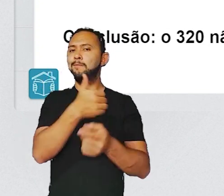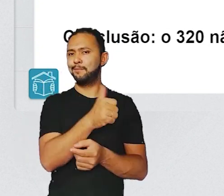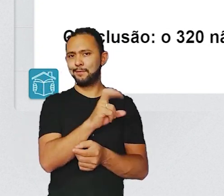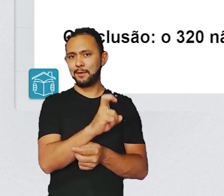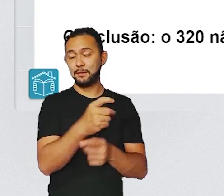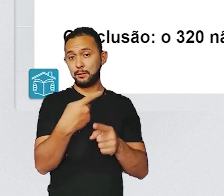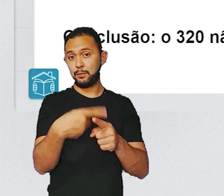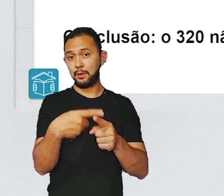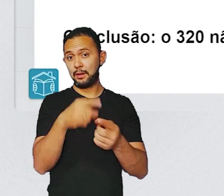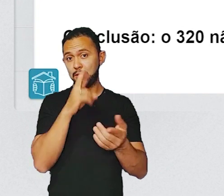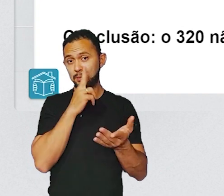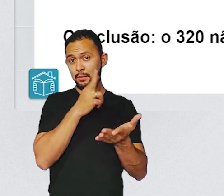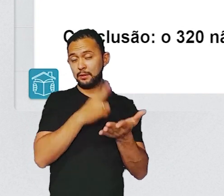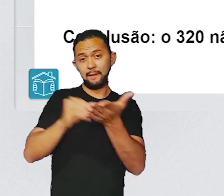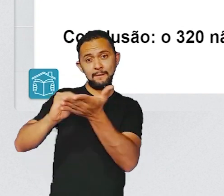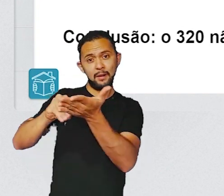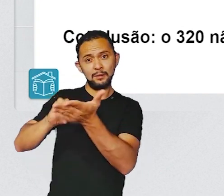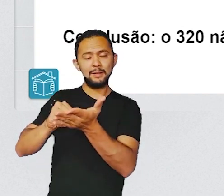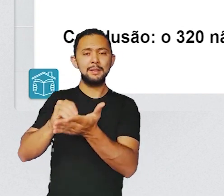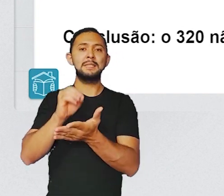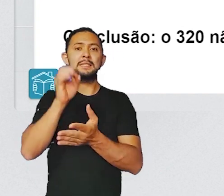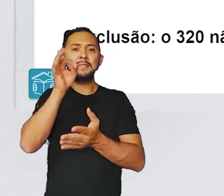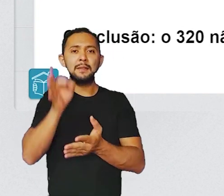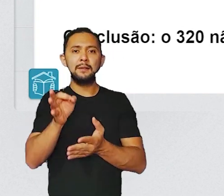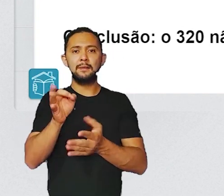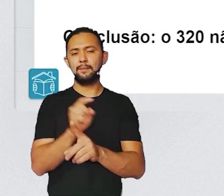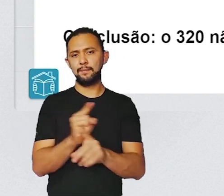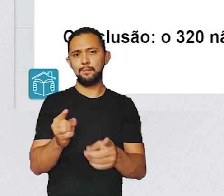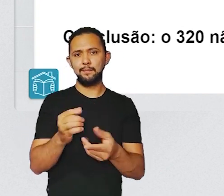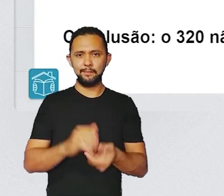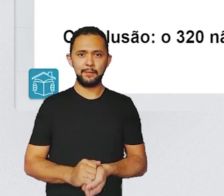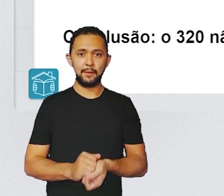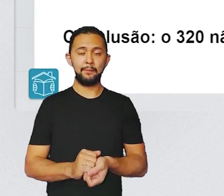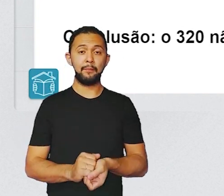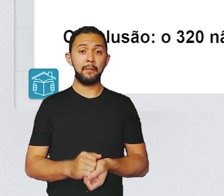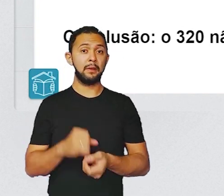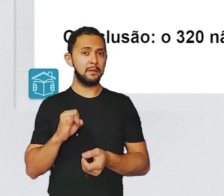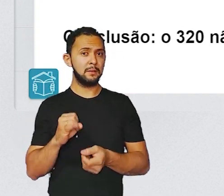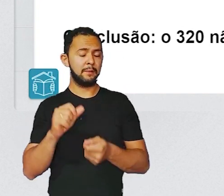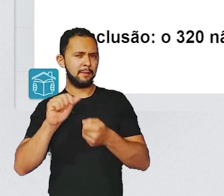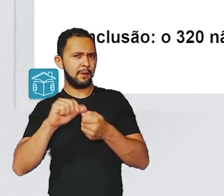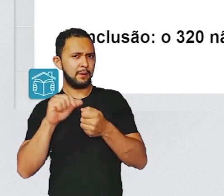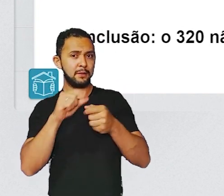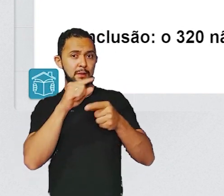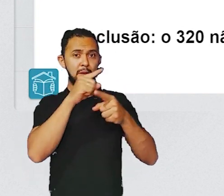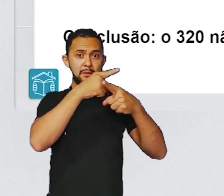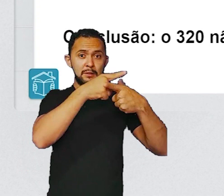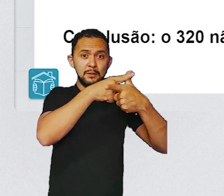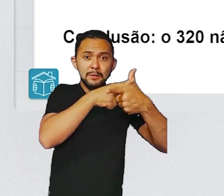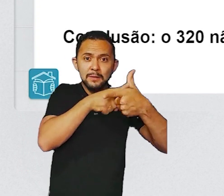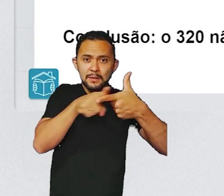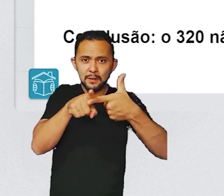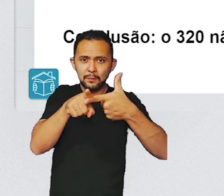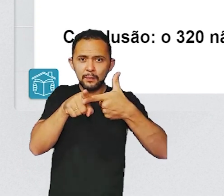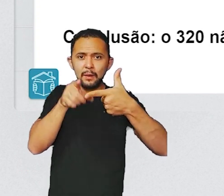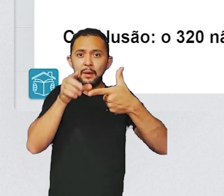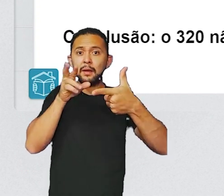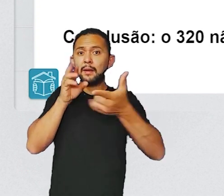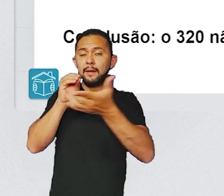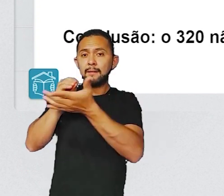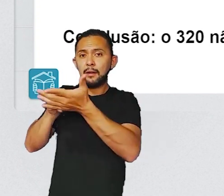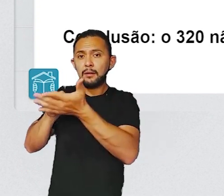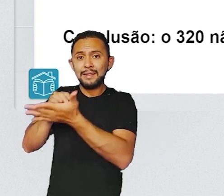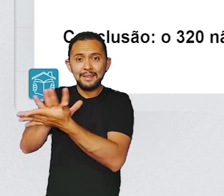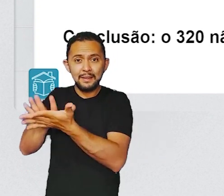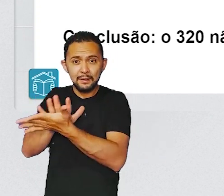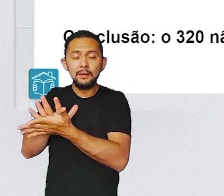der exata, nós vamos dizer que não é divisível. Então, logicamente, se você faz a divisão e dá exata, a gente diz que esse número